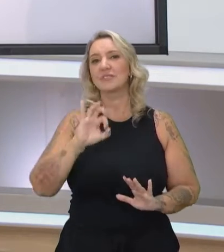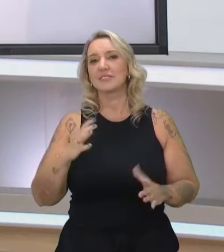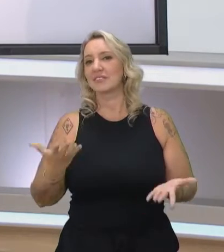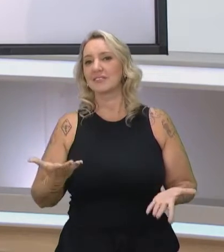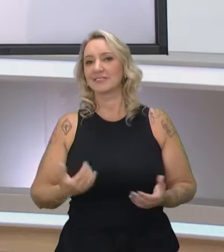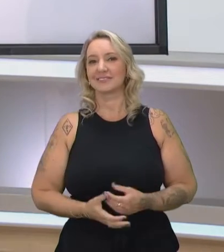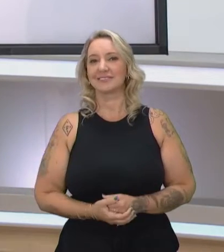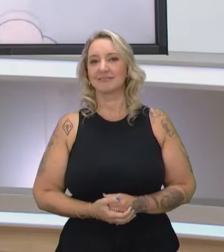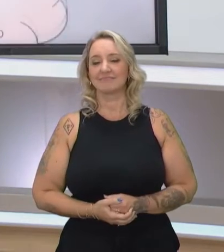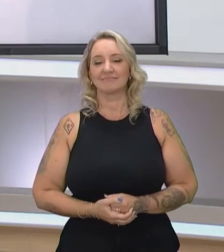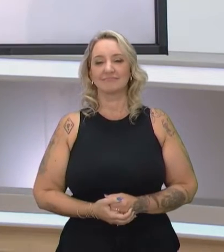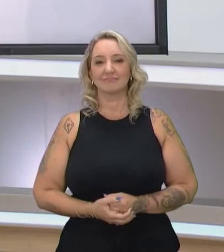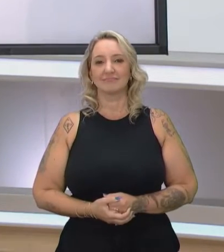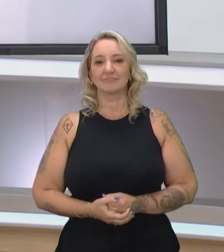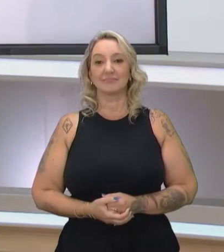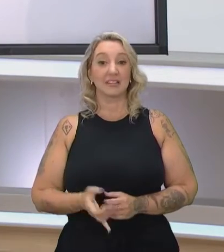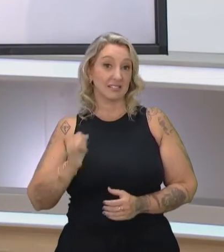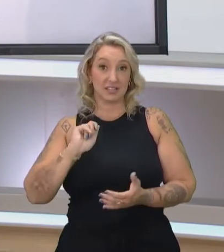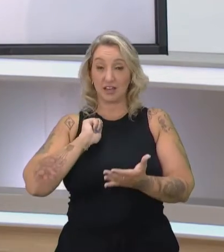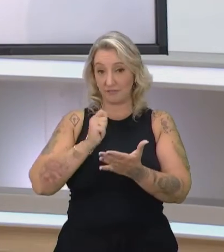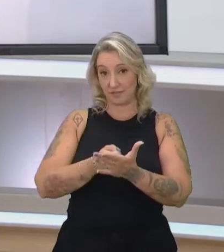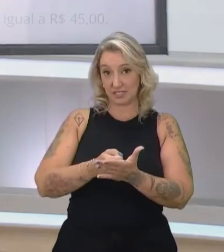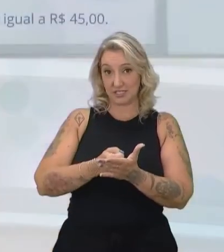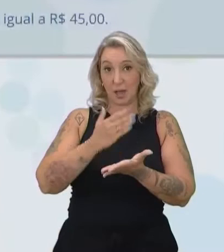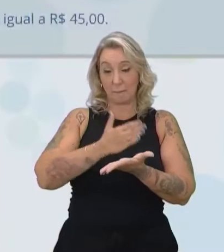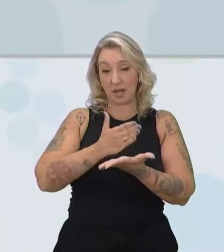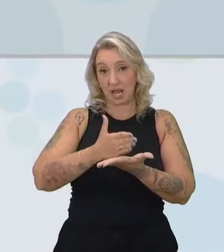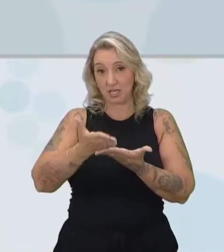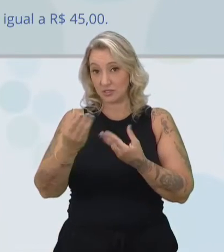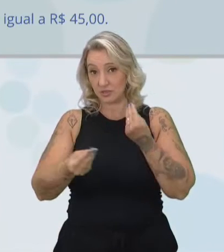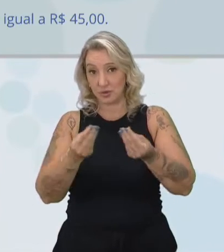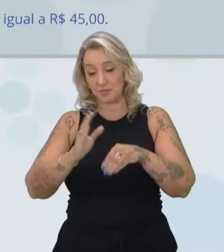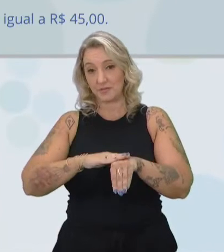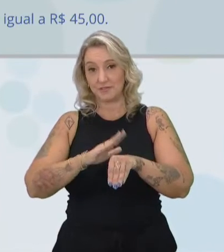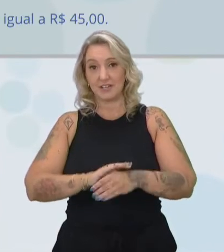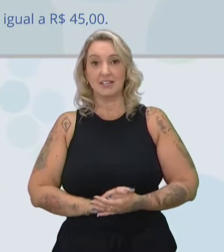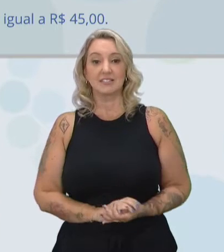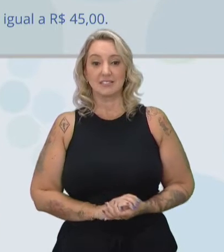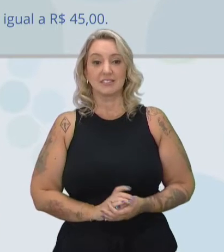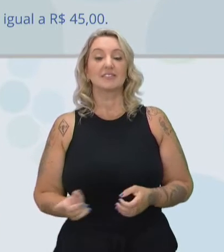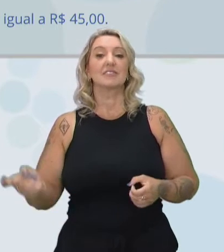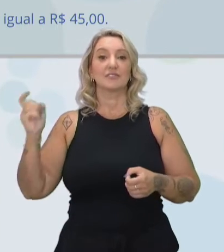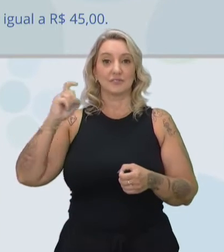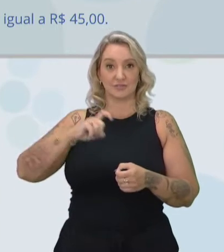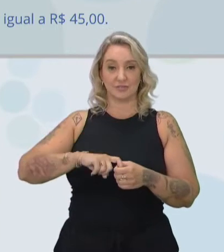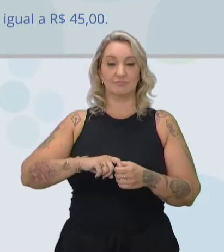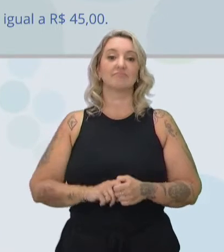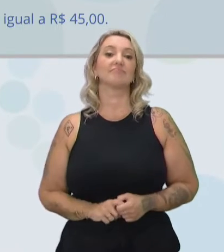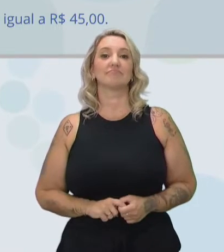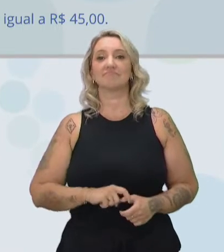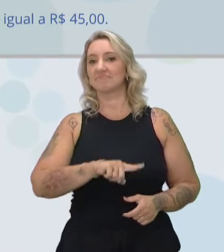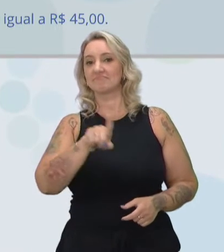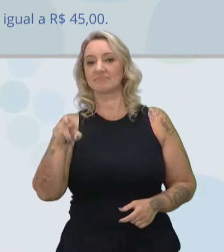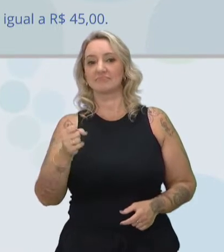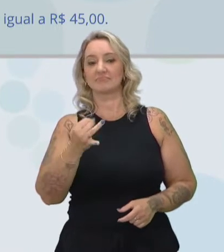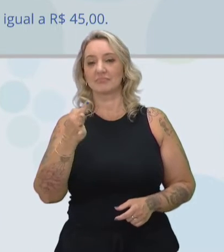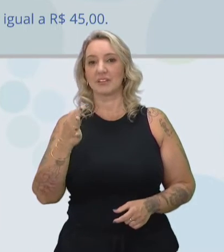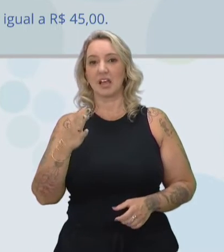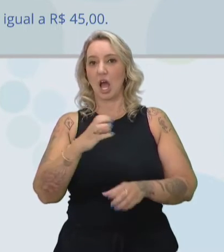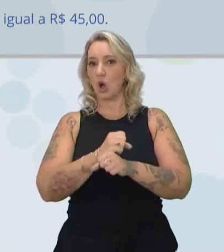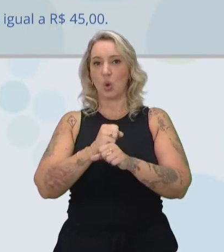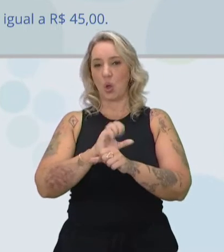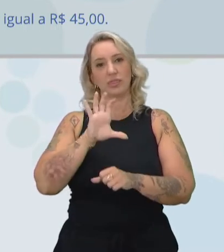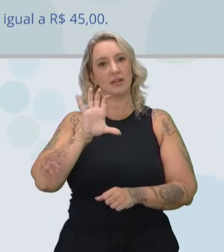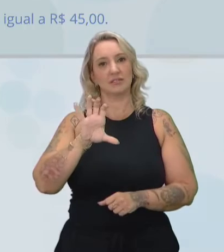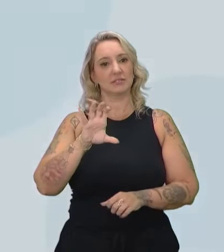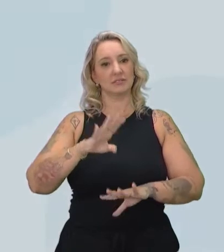né? Se for à vista, se for a prazo, como ele faria? E aí, ó, voltando, muitos de vocês não fariam essa